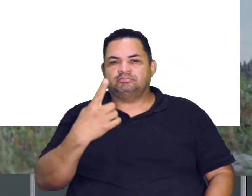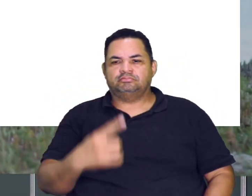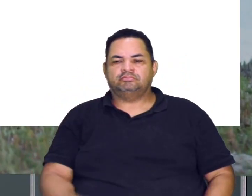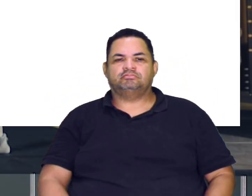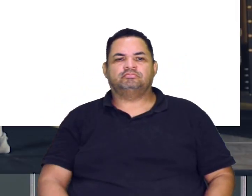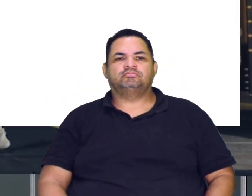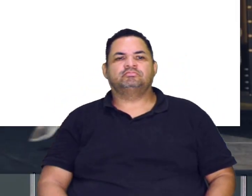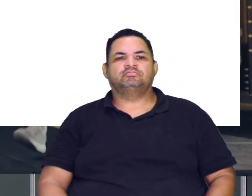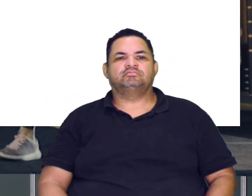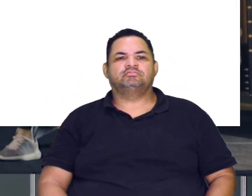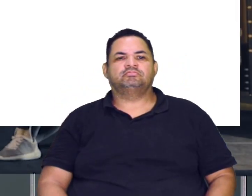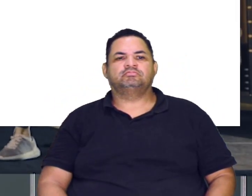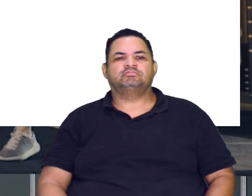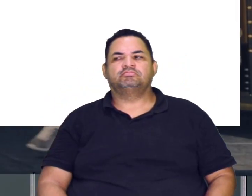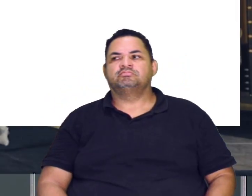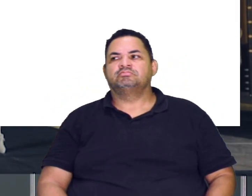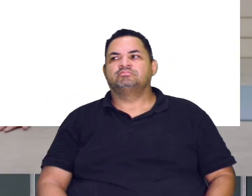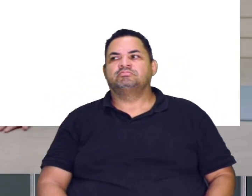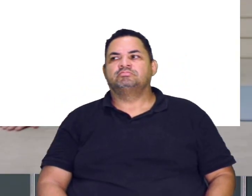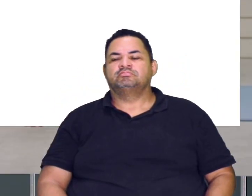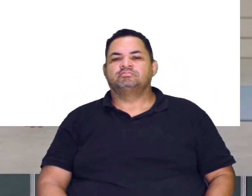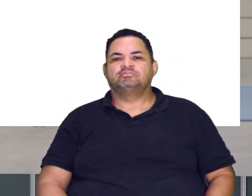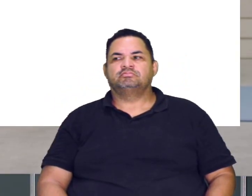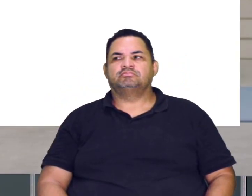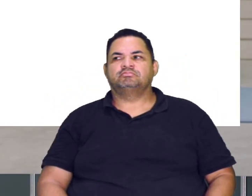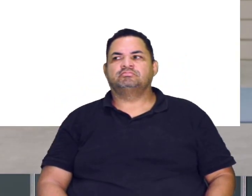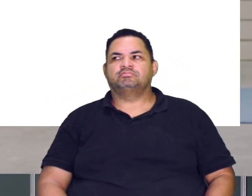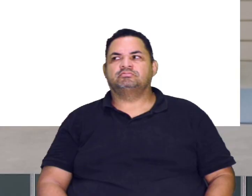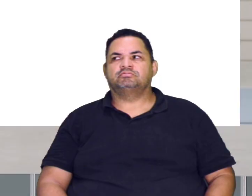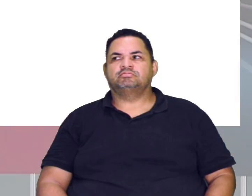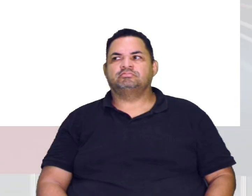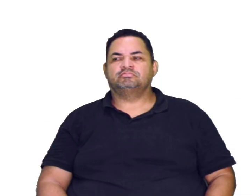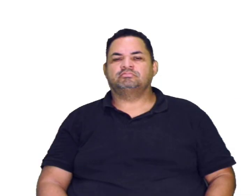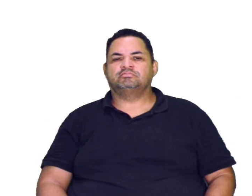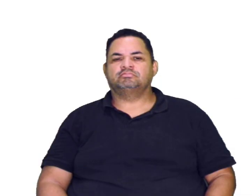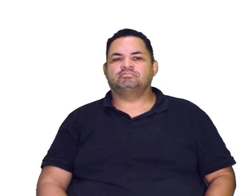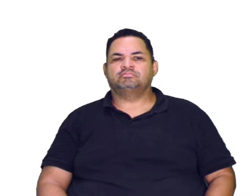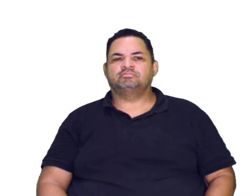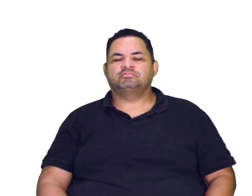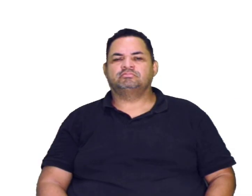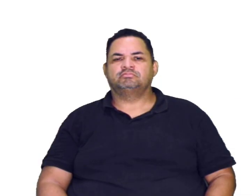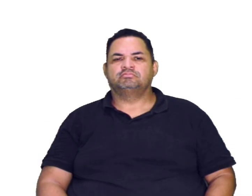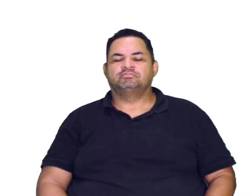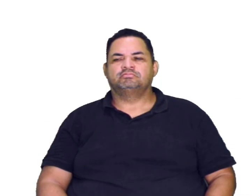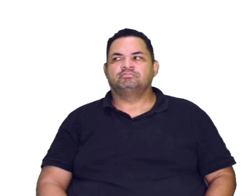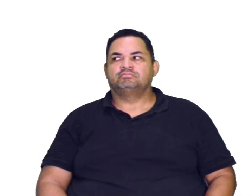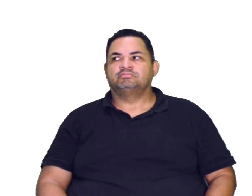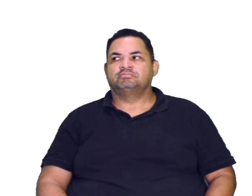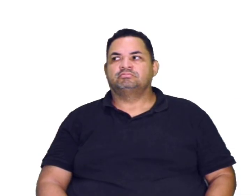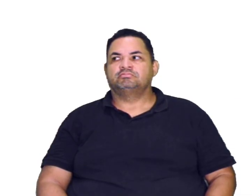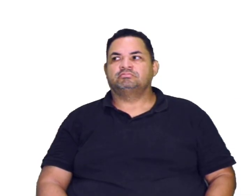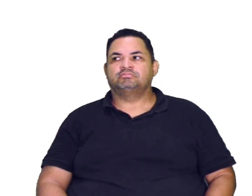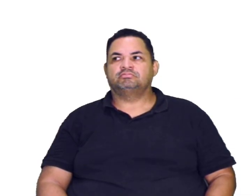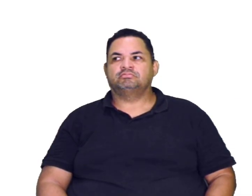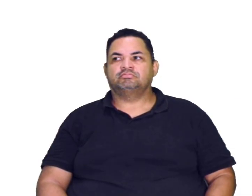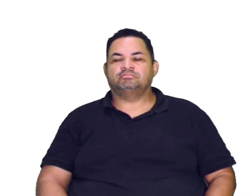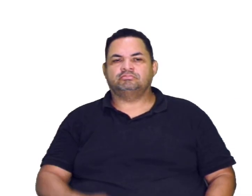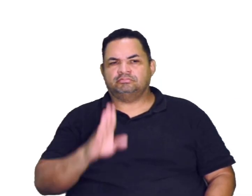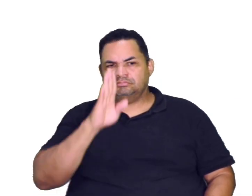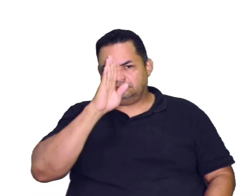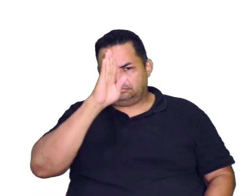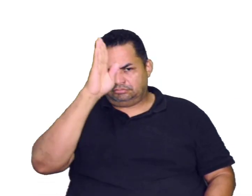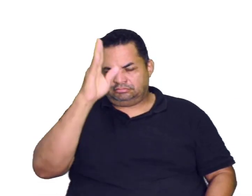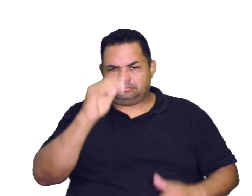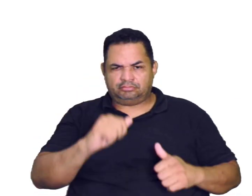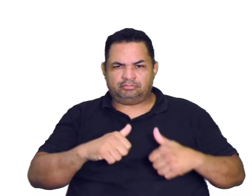pertinho junto comigo. Abre aí para nós, diretor, nosso slide. Isso, muito bem. Então, os